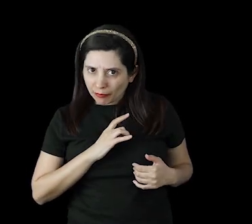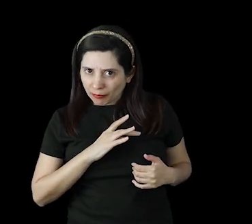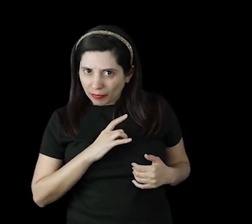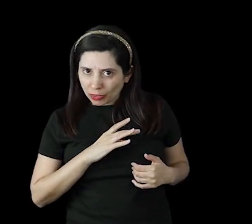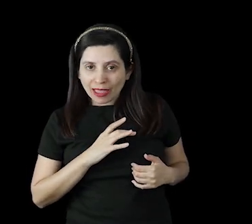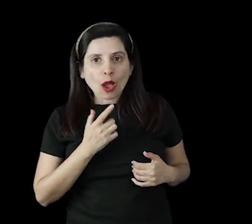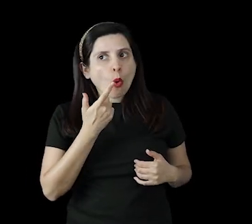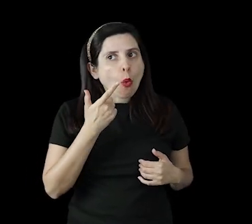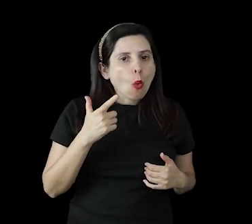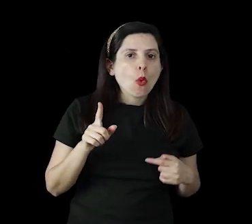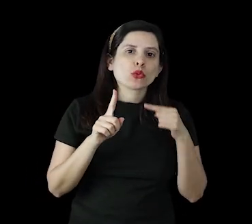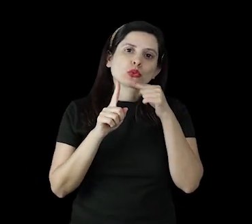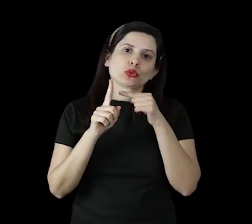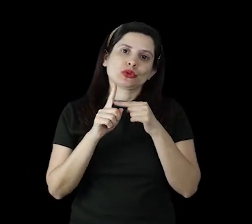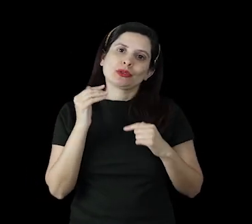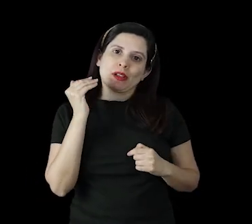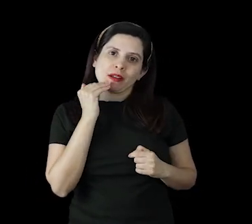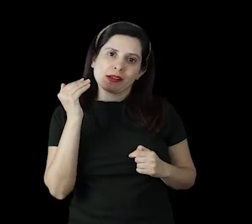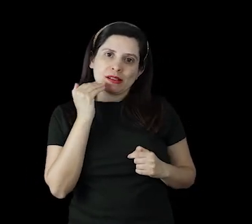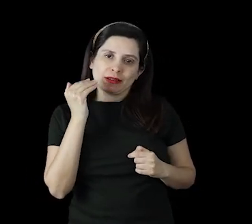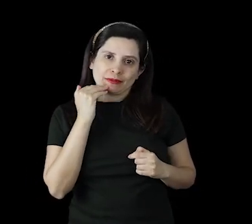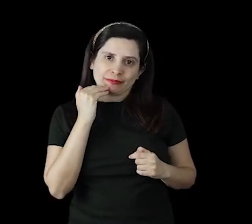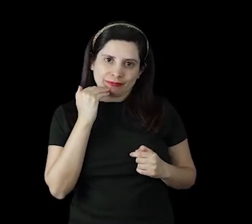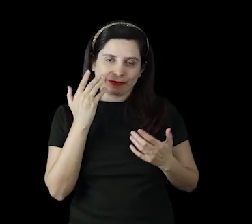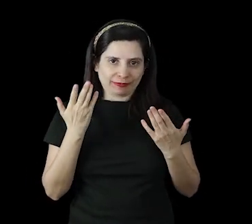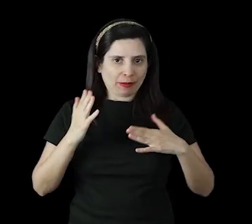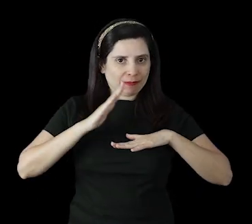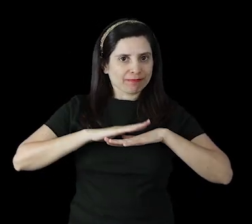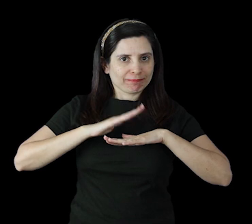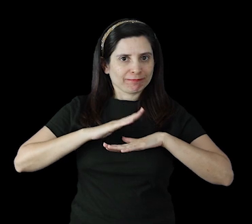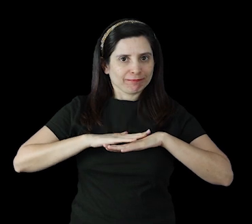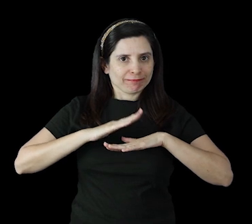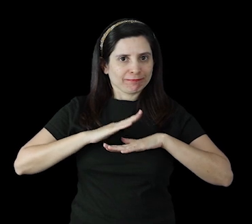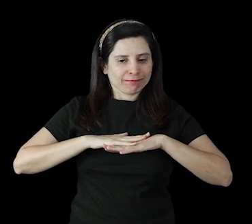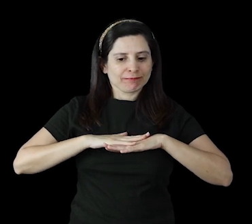Aí é uma outra falha, porque a gente tem que pensar que é autoestima, né?